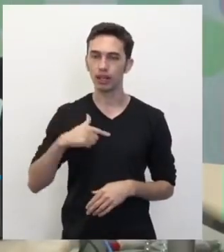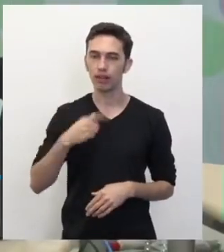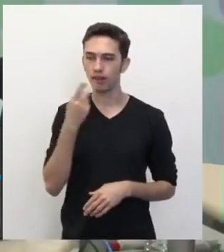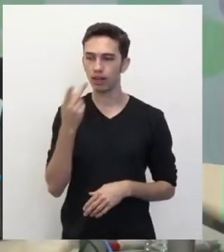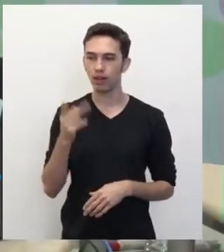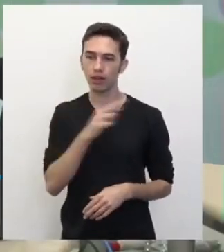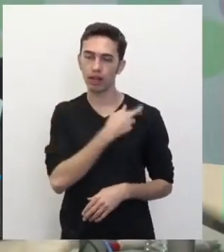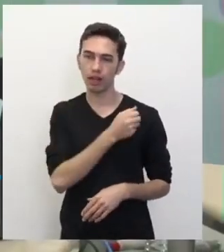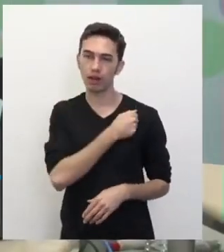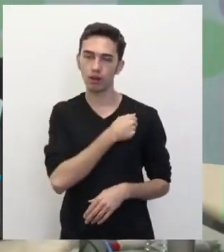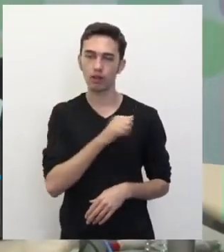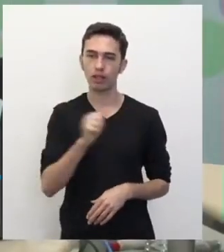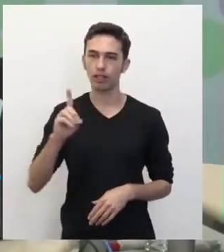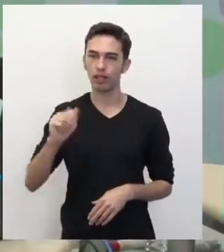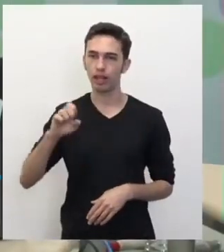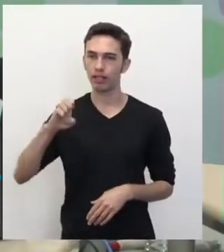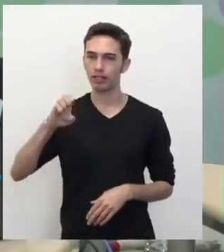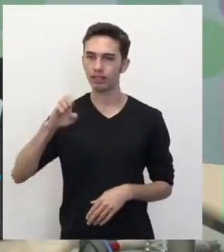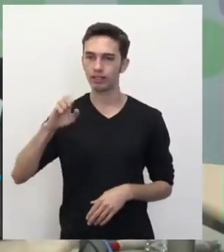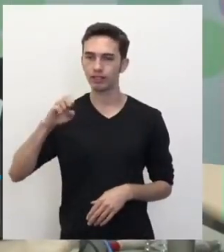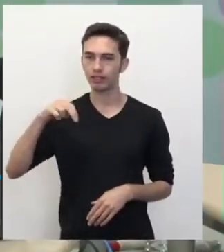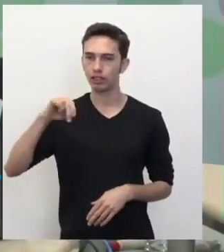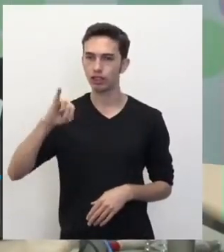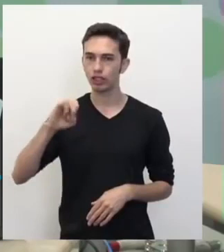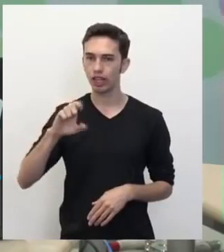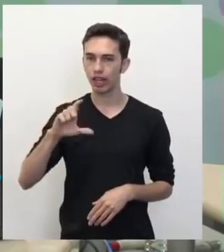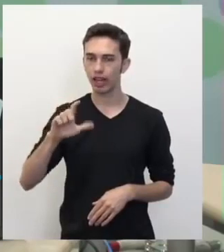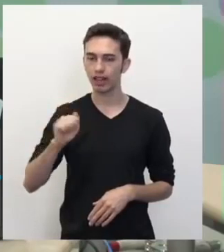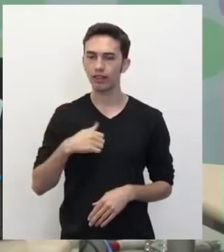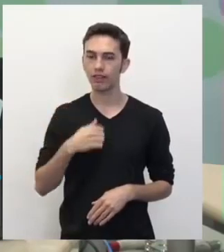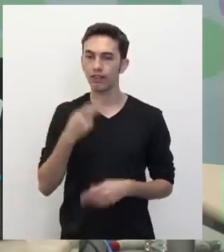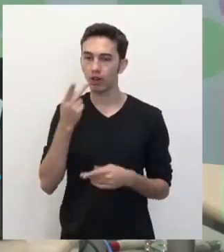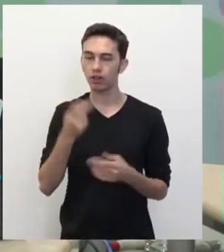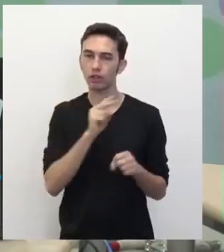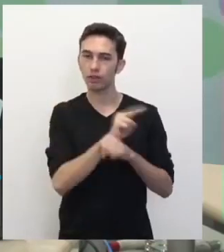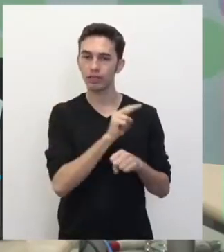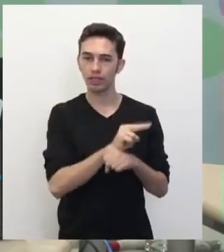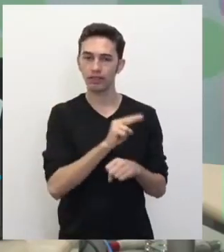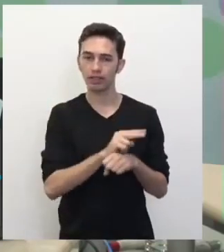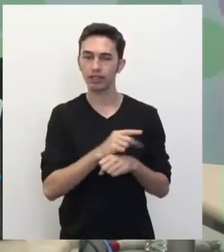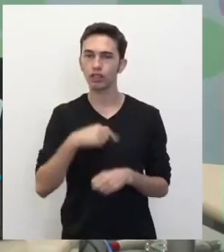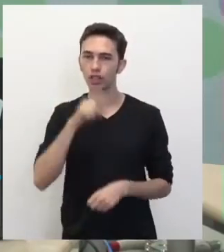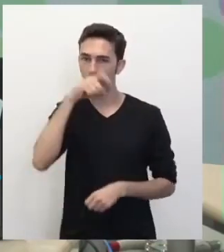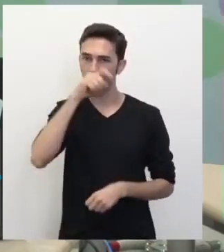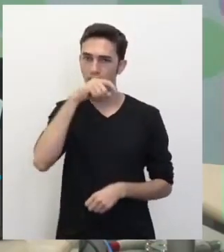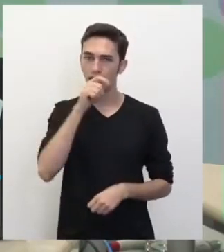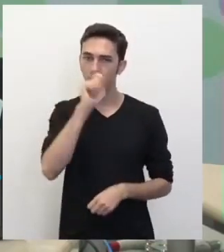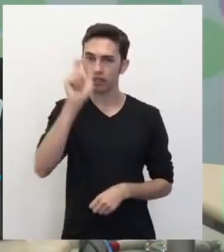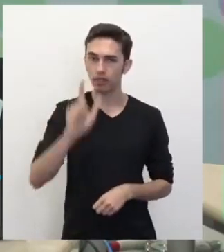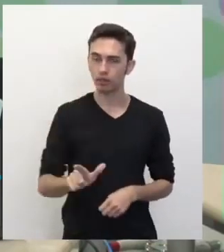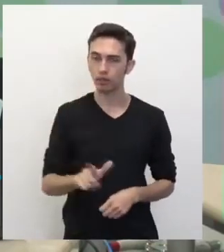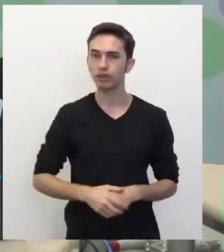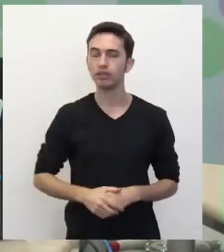Emanuele, que ela falava sobre a reabilitação de ararinhas azuis.